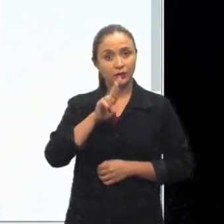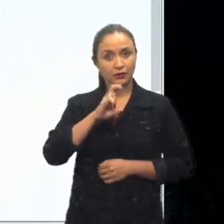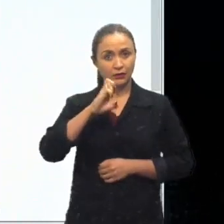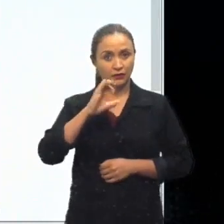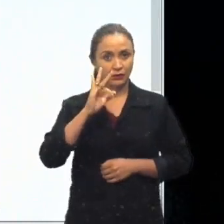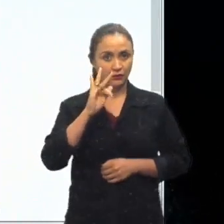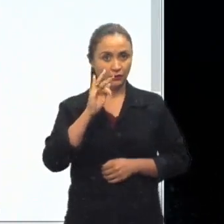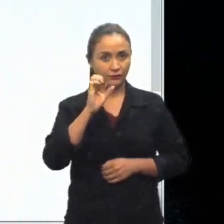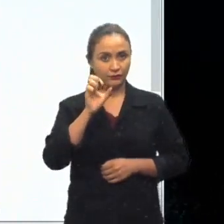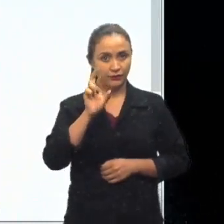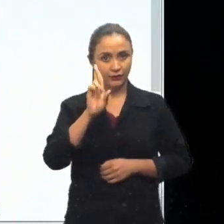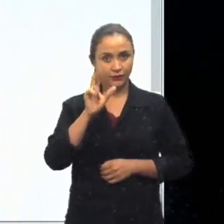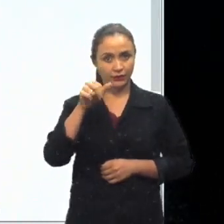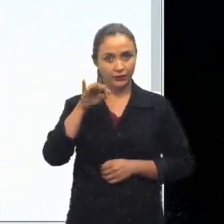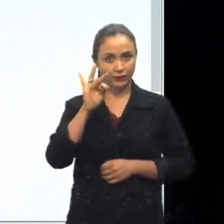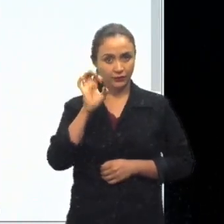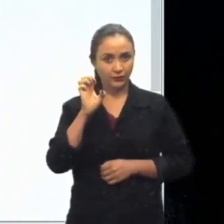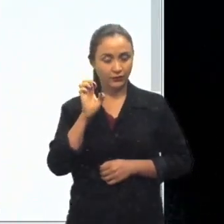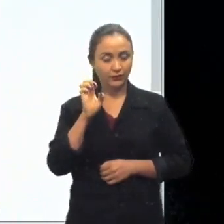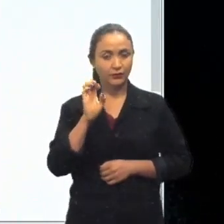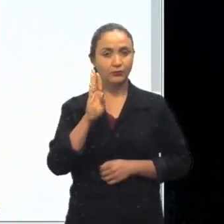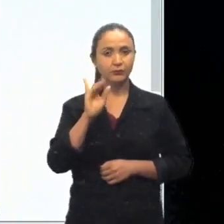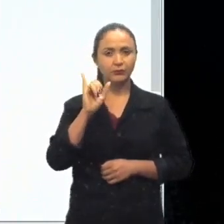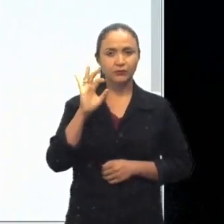ao bit 1